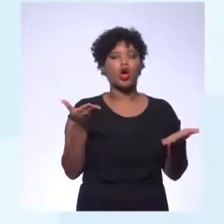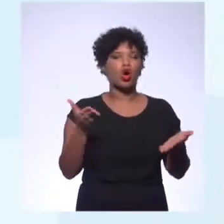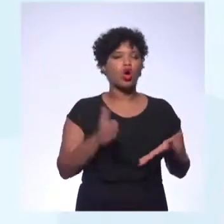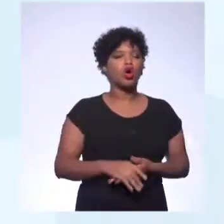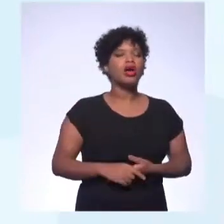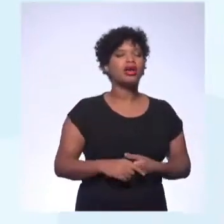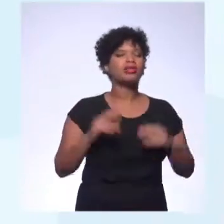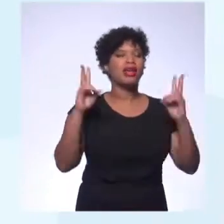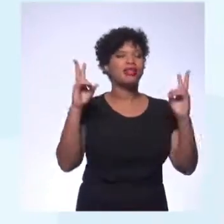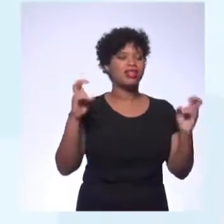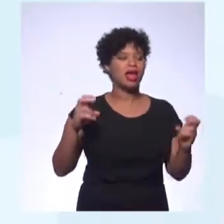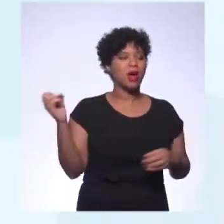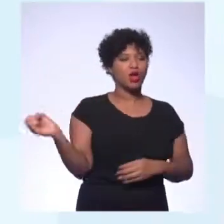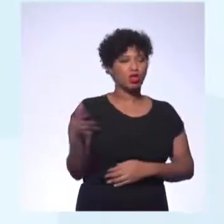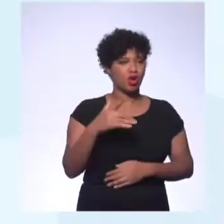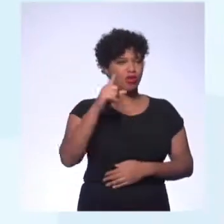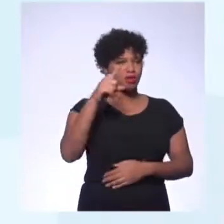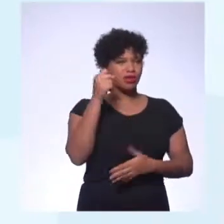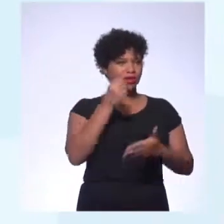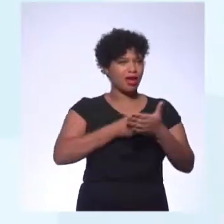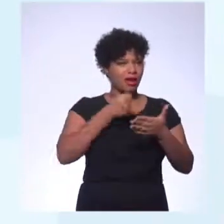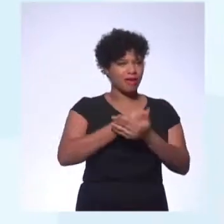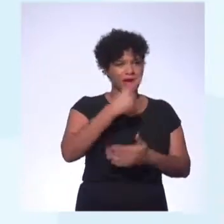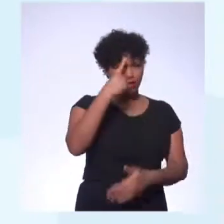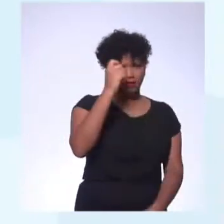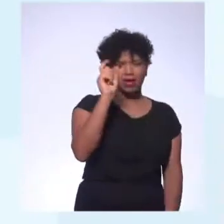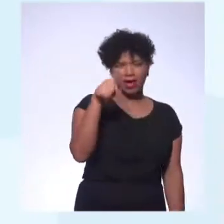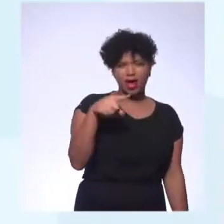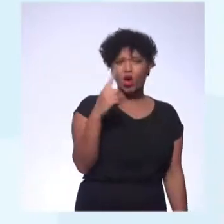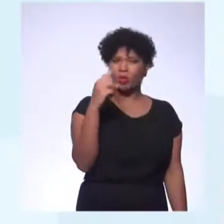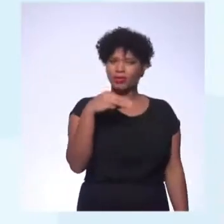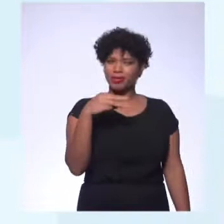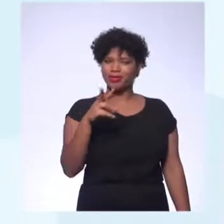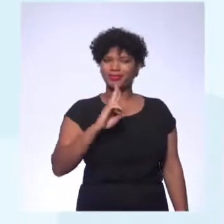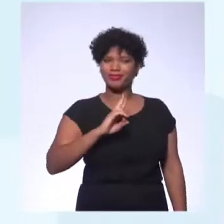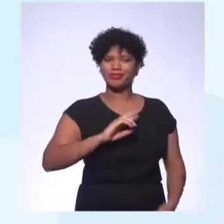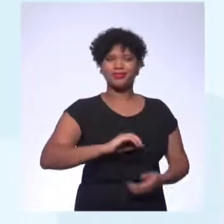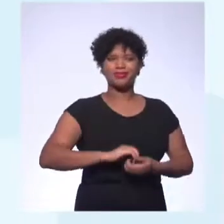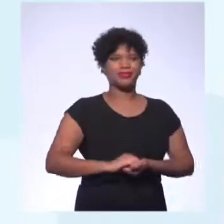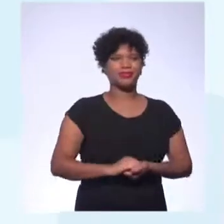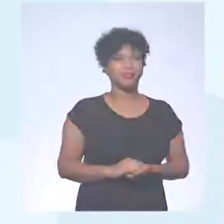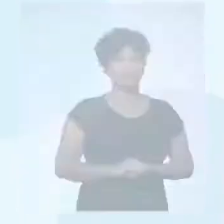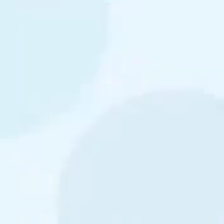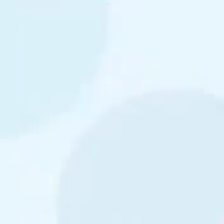defender ideias. Você costuma se envolver nisso? 1 minuto e a gente já volta.